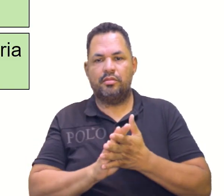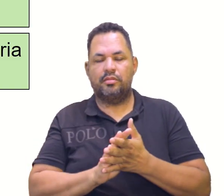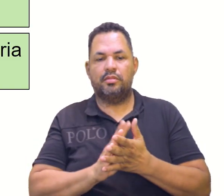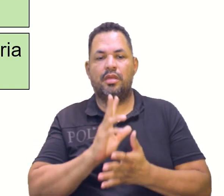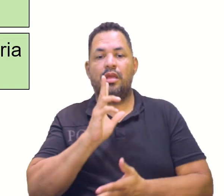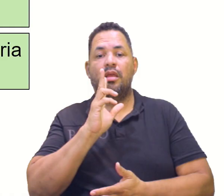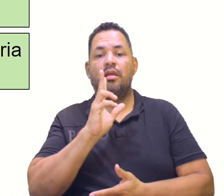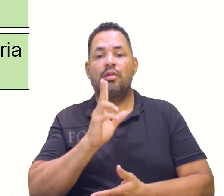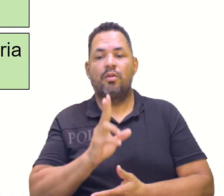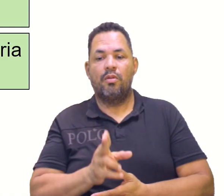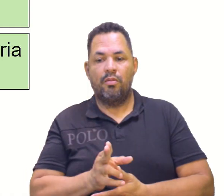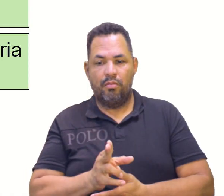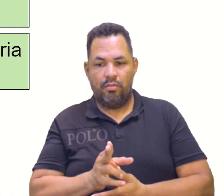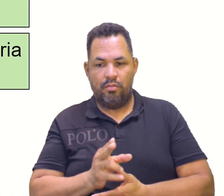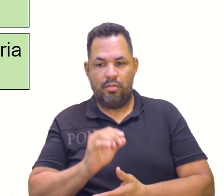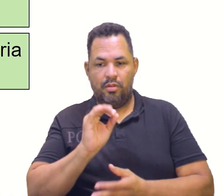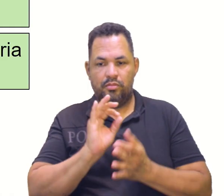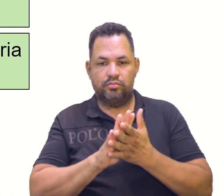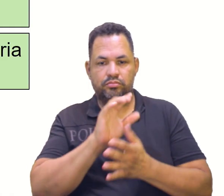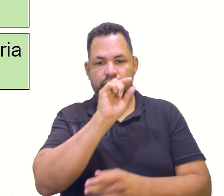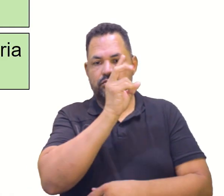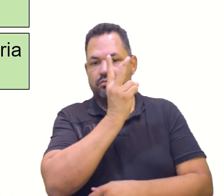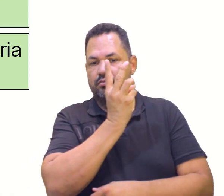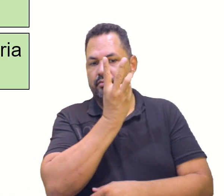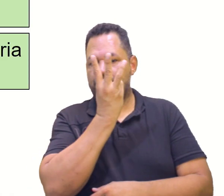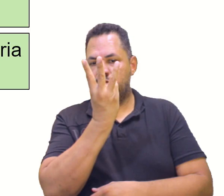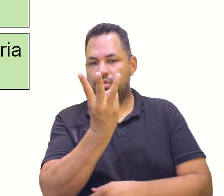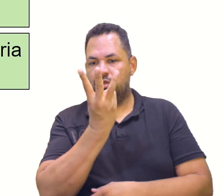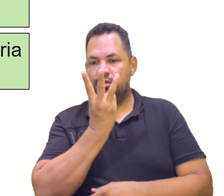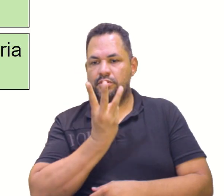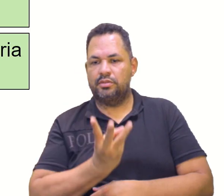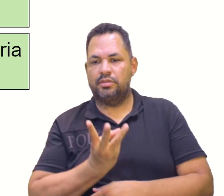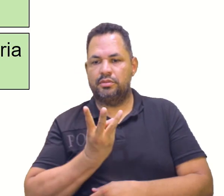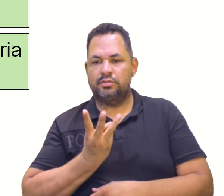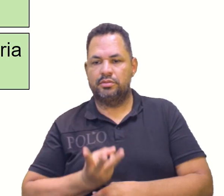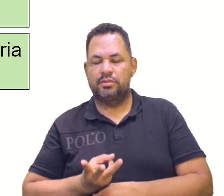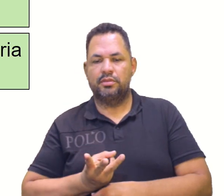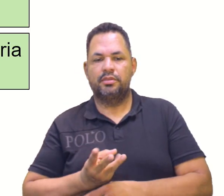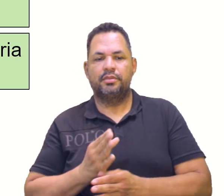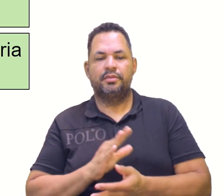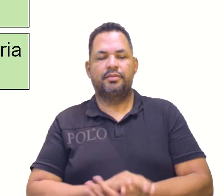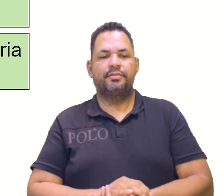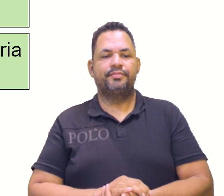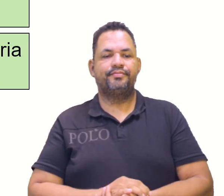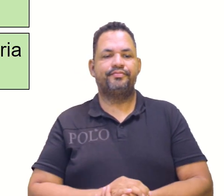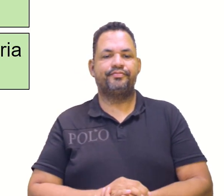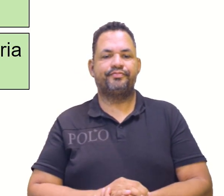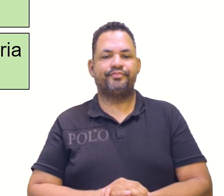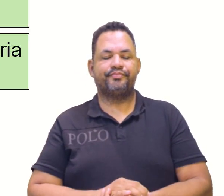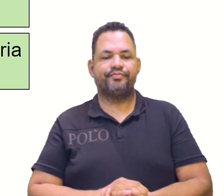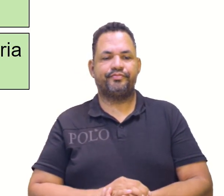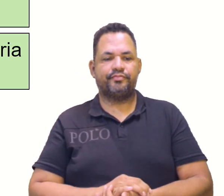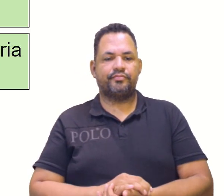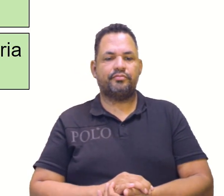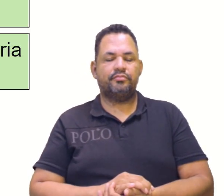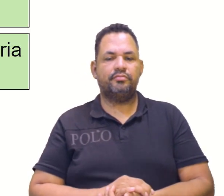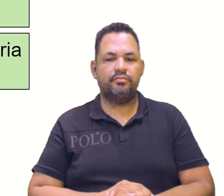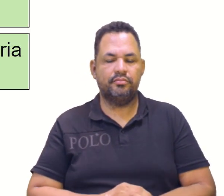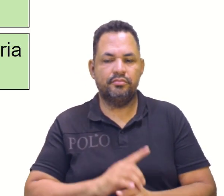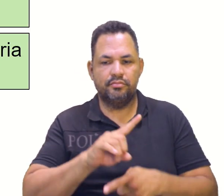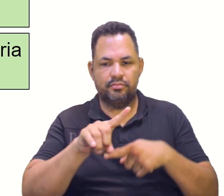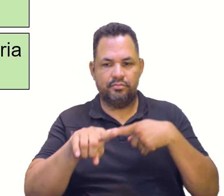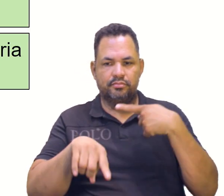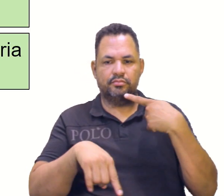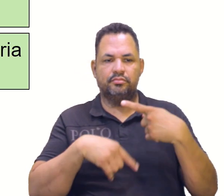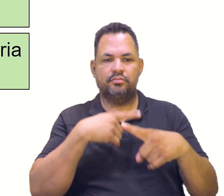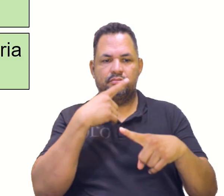quantidade igual de elementos distribuídos de 3 em 3. Na diagonal principal e na diagonal secundária. Aí a gente multiplica